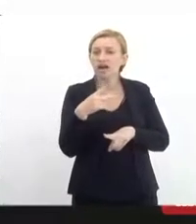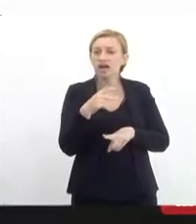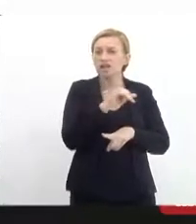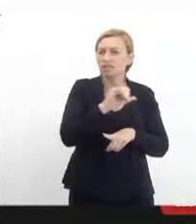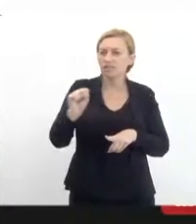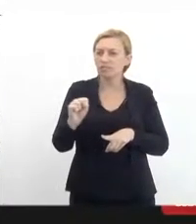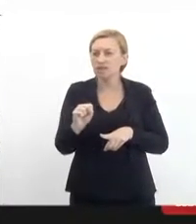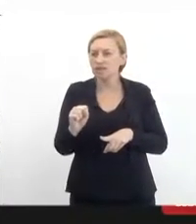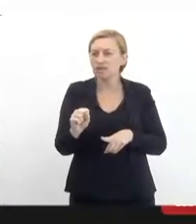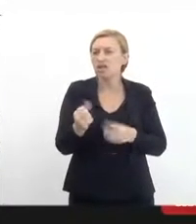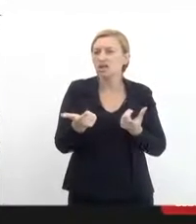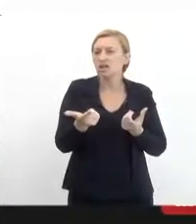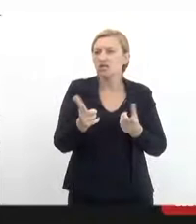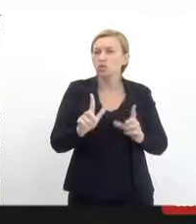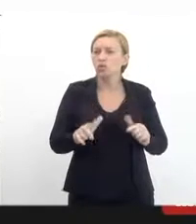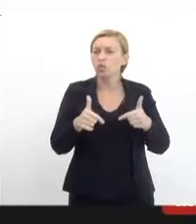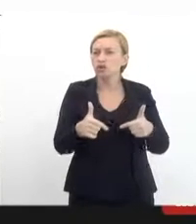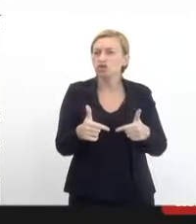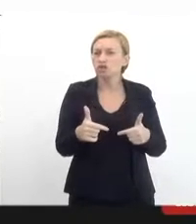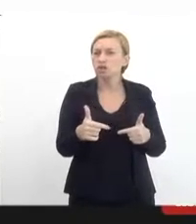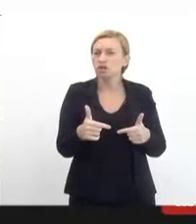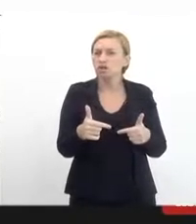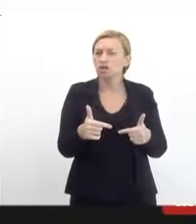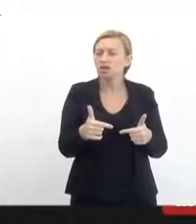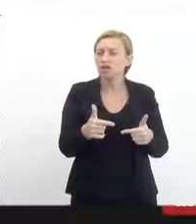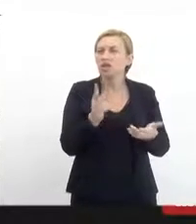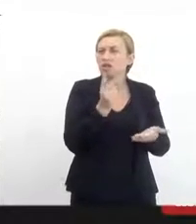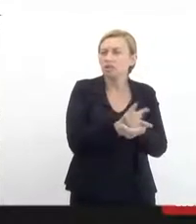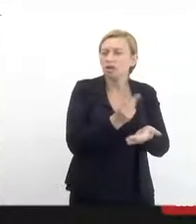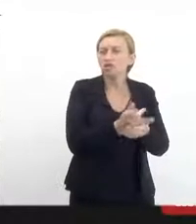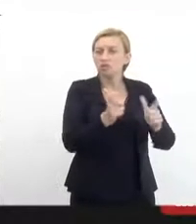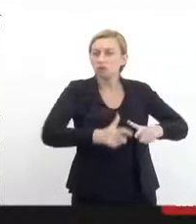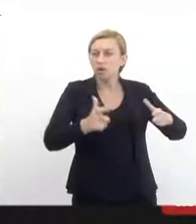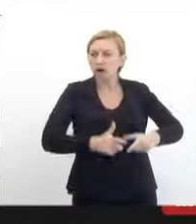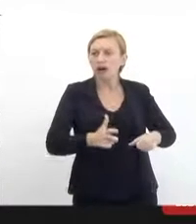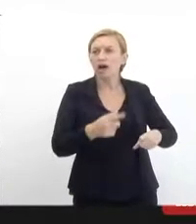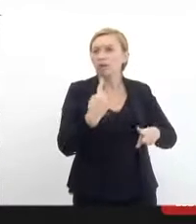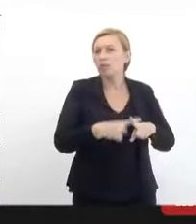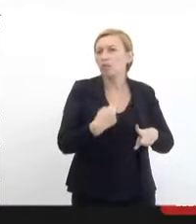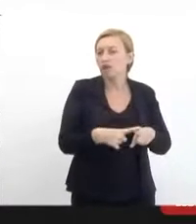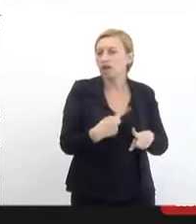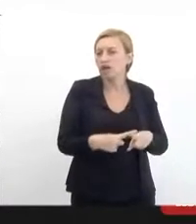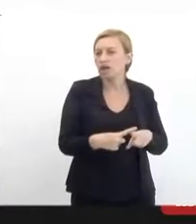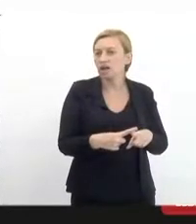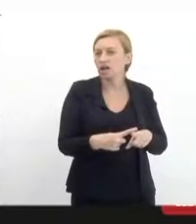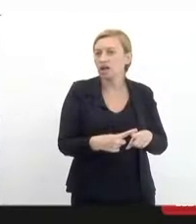ICMS em operações entre mesmo estabelecimento, porque